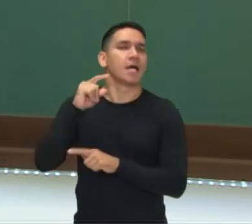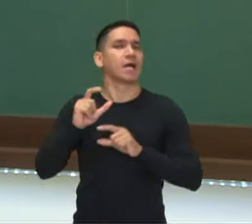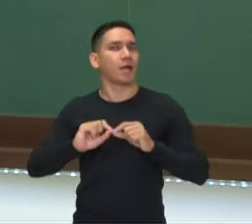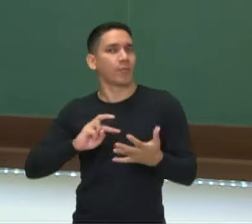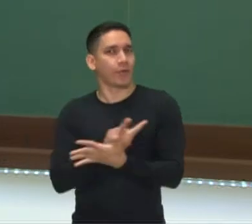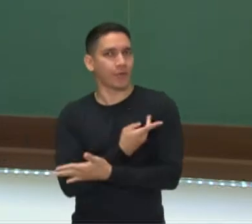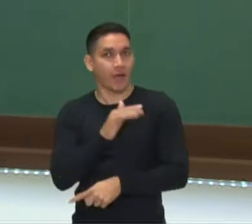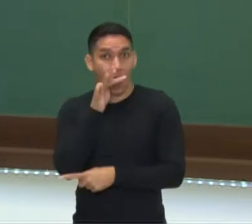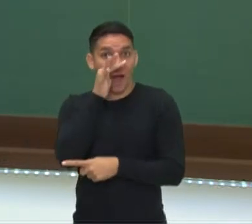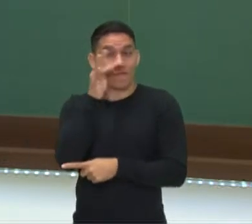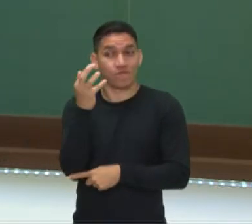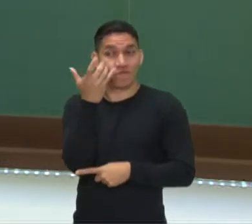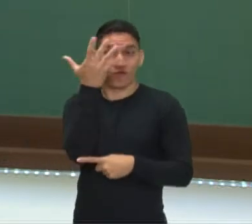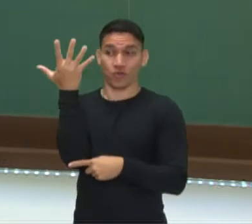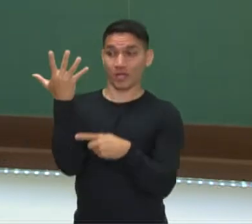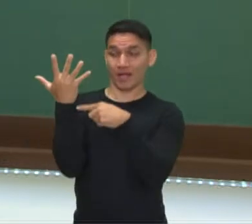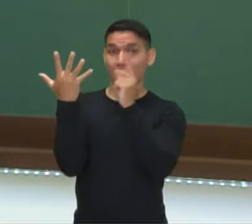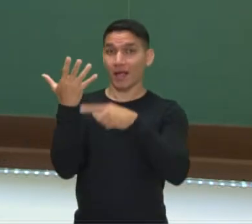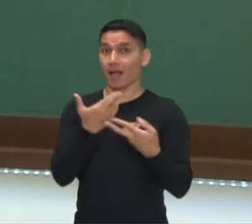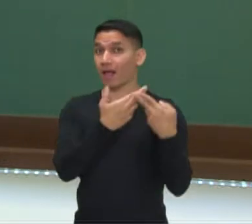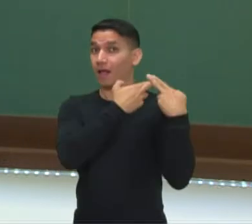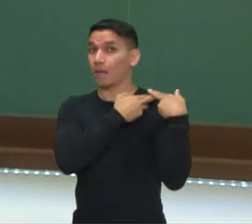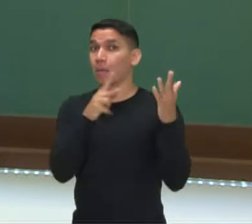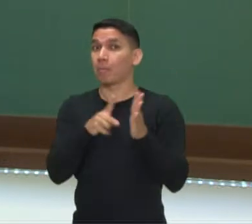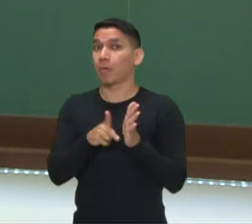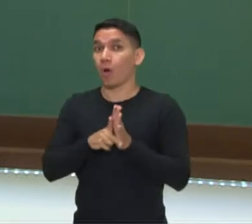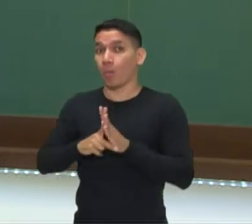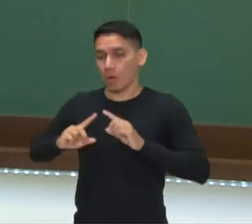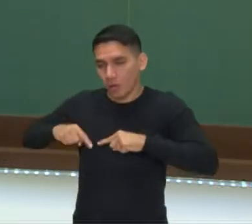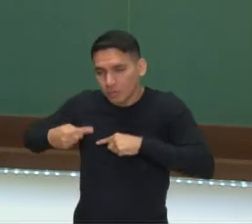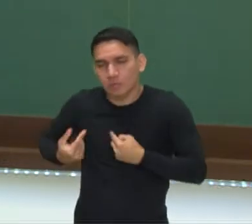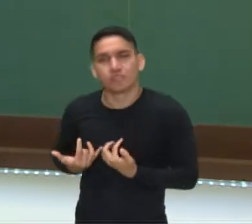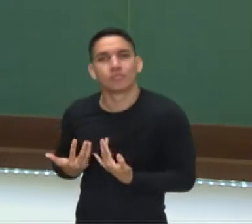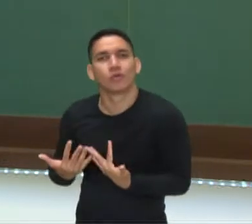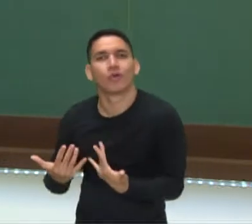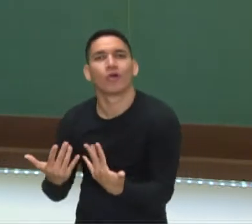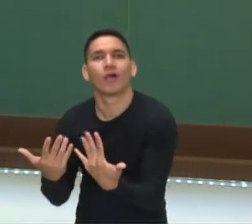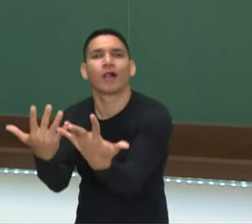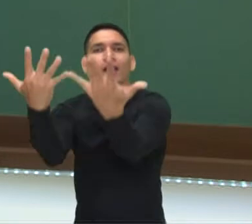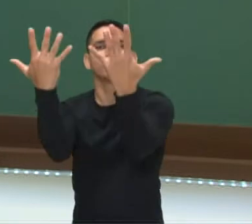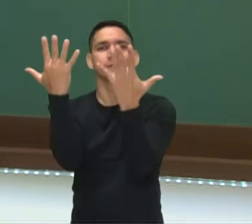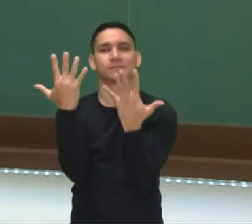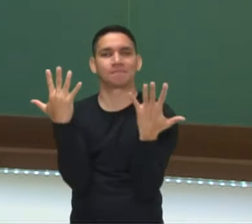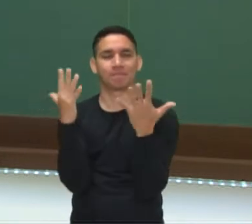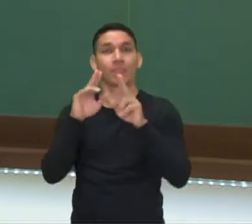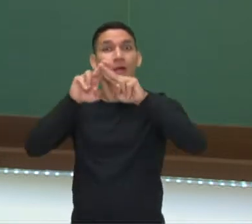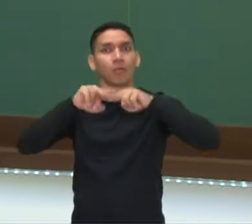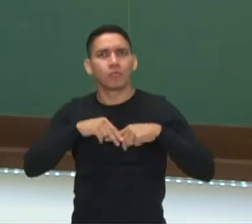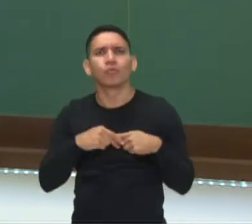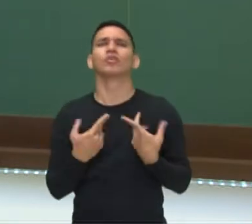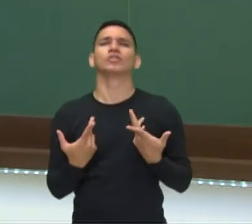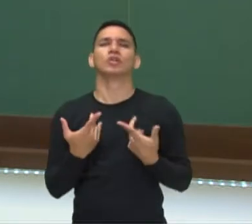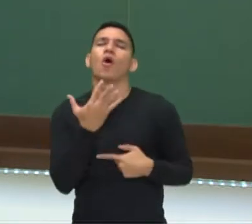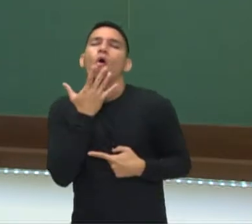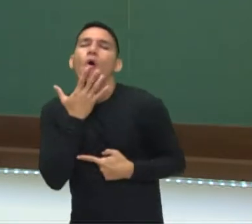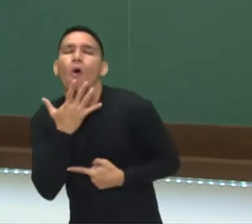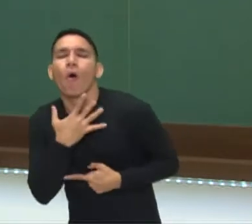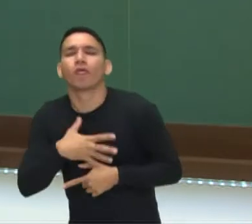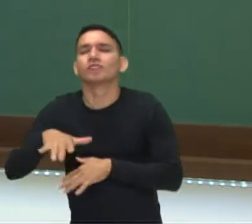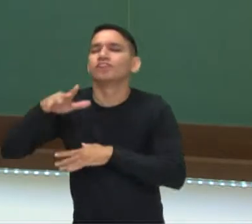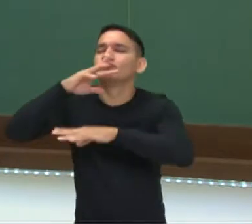as flores, elas são responsáveis pela reprodução. E para isso elas têm cores e odores, e isso